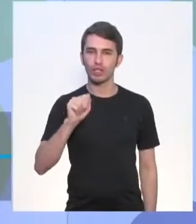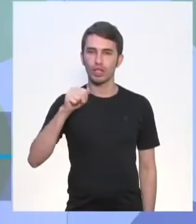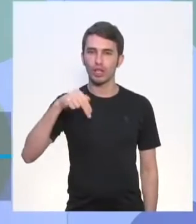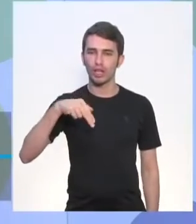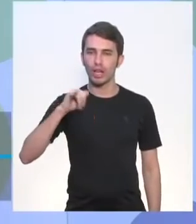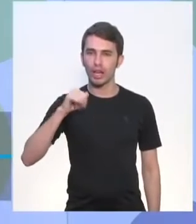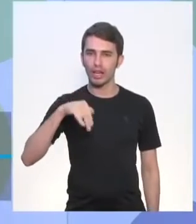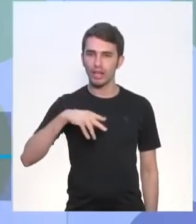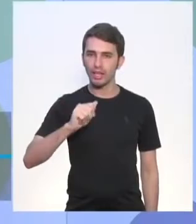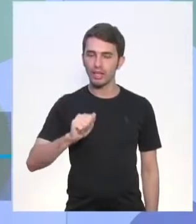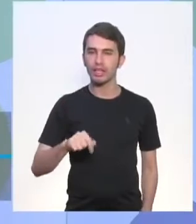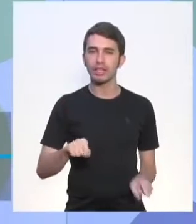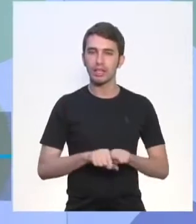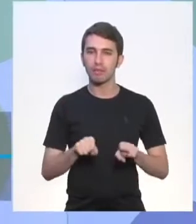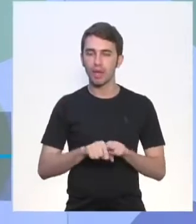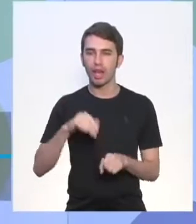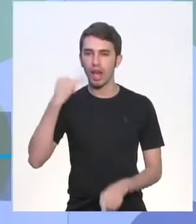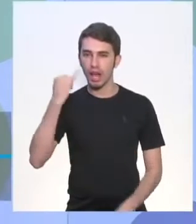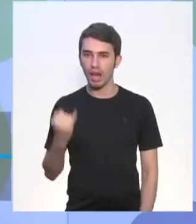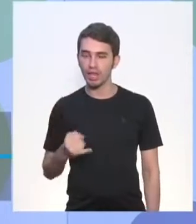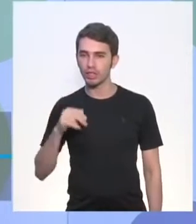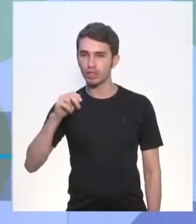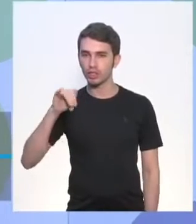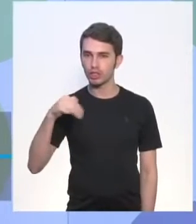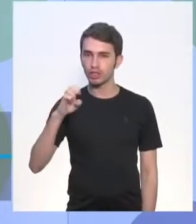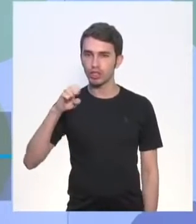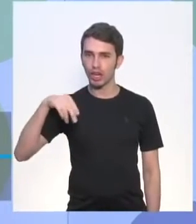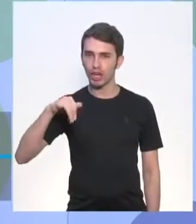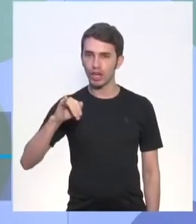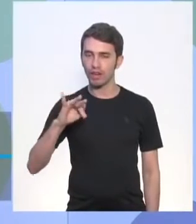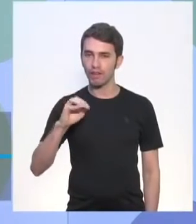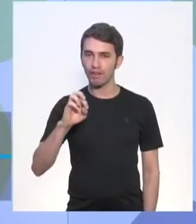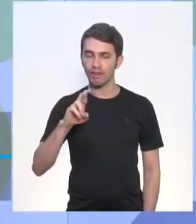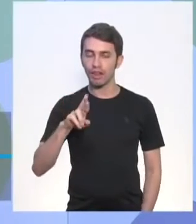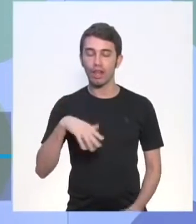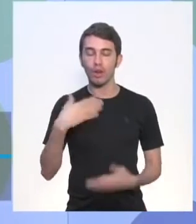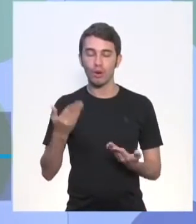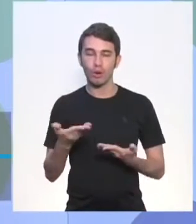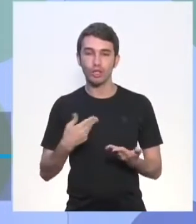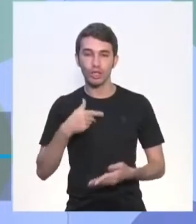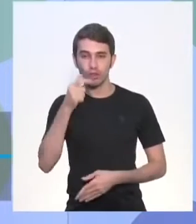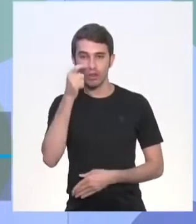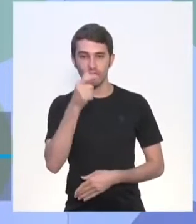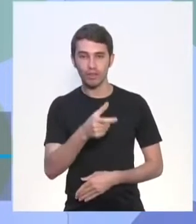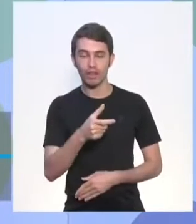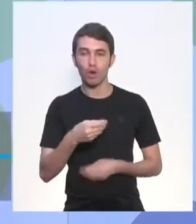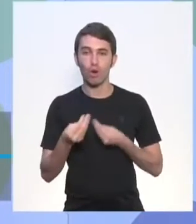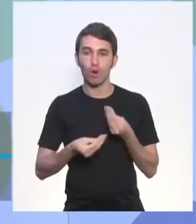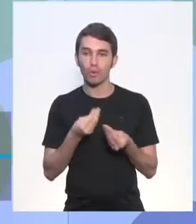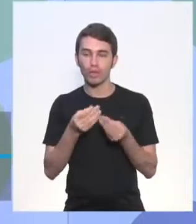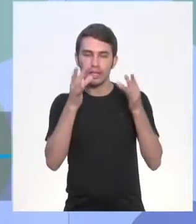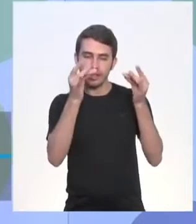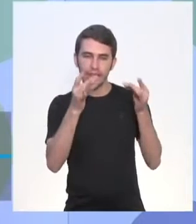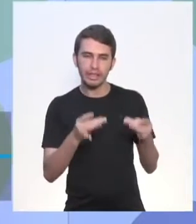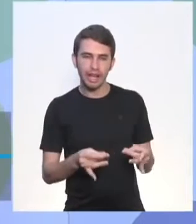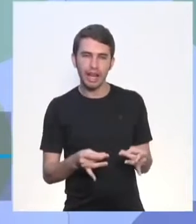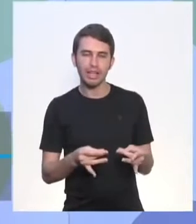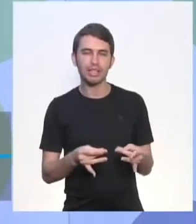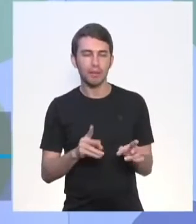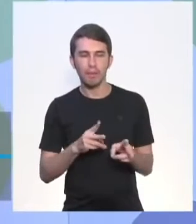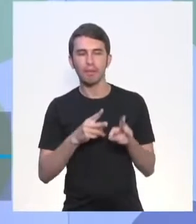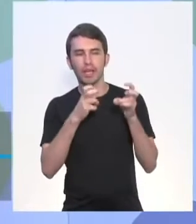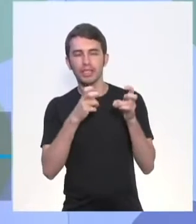Jennifer. E hoje a gente vai falar um pouquinho sobre a questão de como observar detalhes que fazem a gente